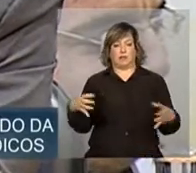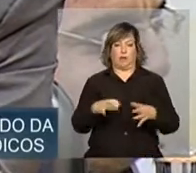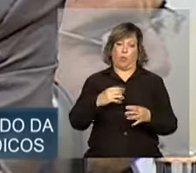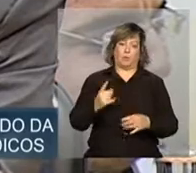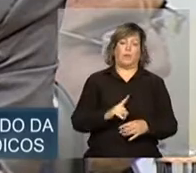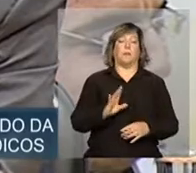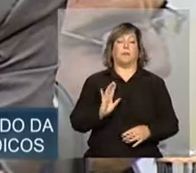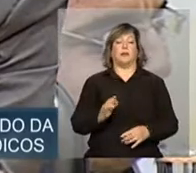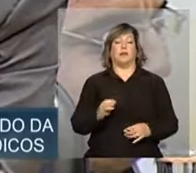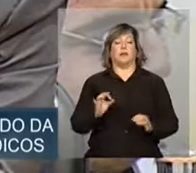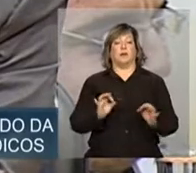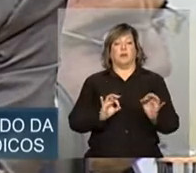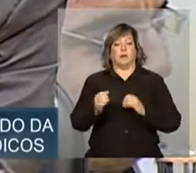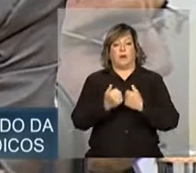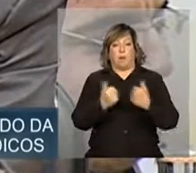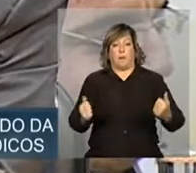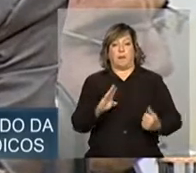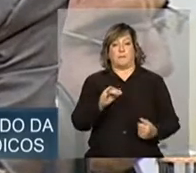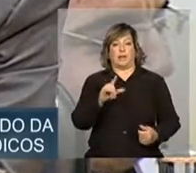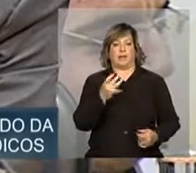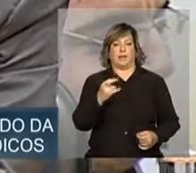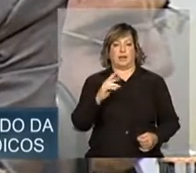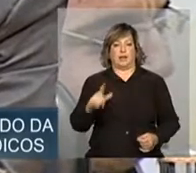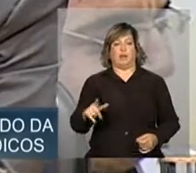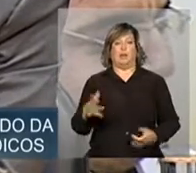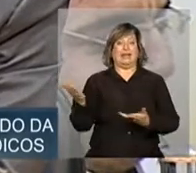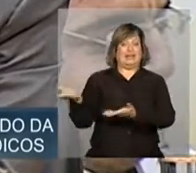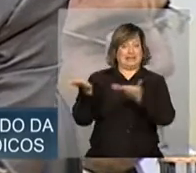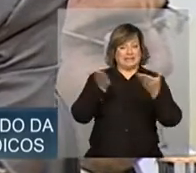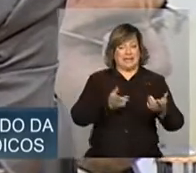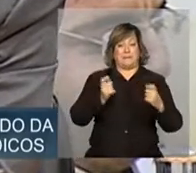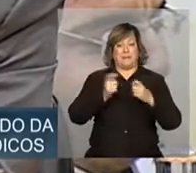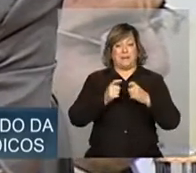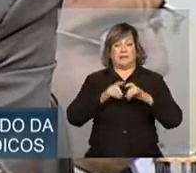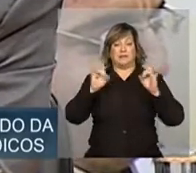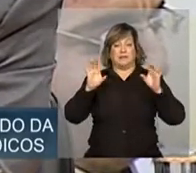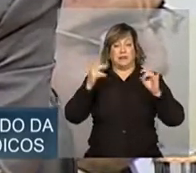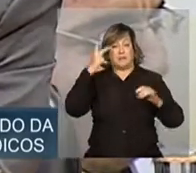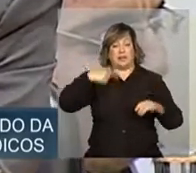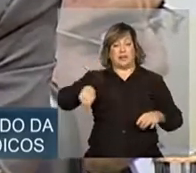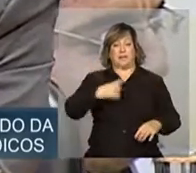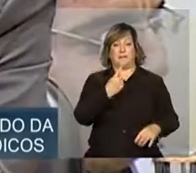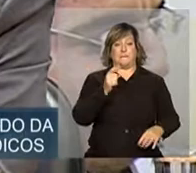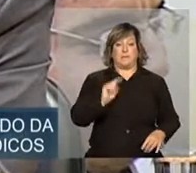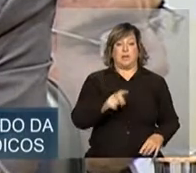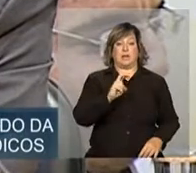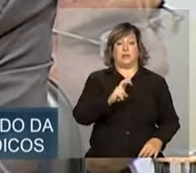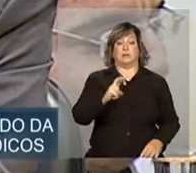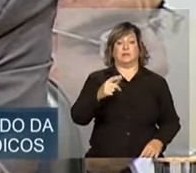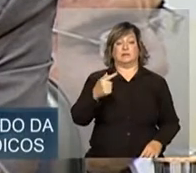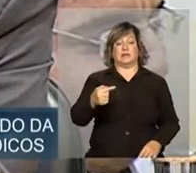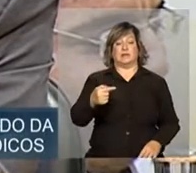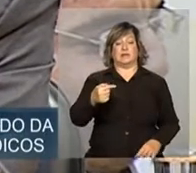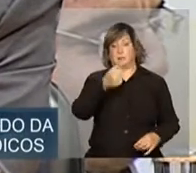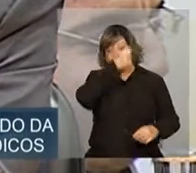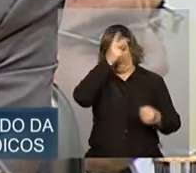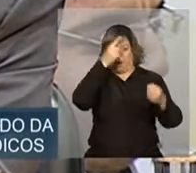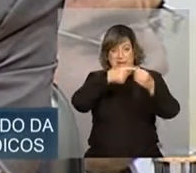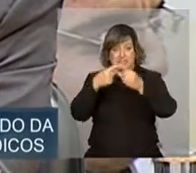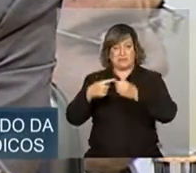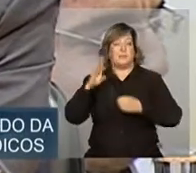cooperação bilateral para trazer médicos e exclusivamente para os 1557 municípios prioritários